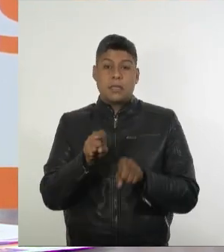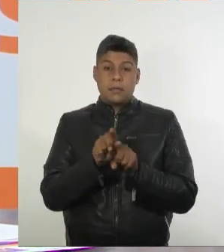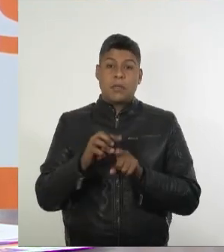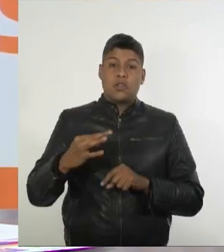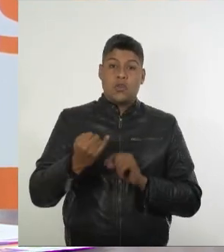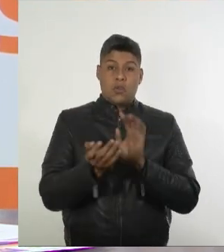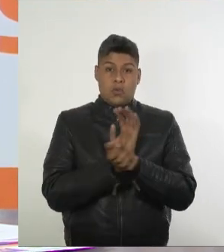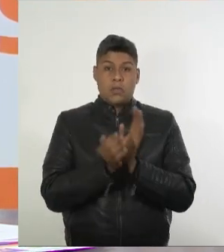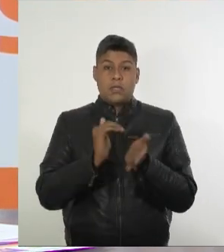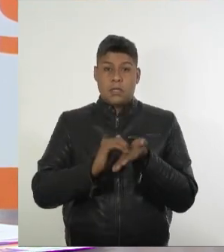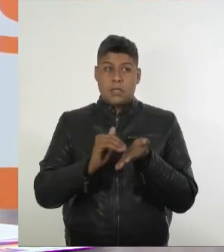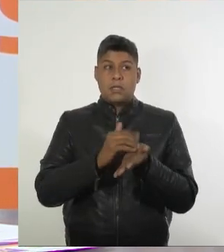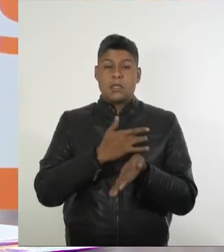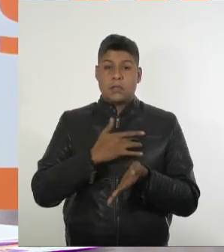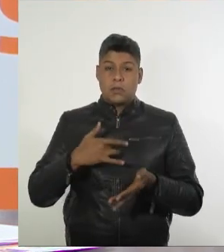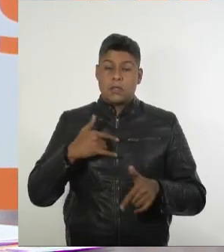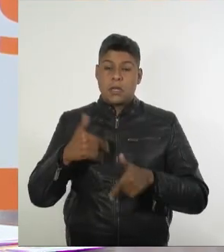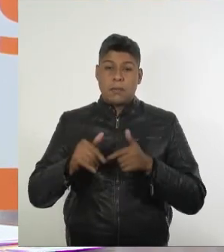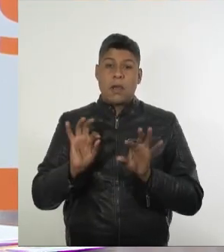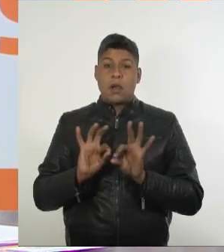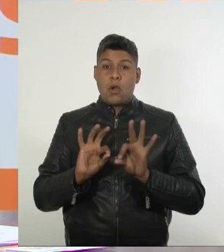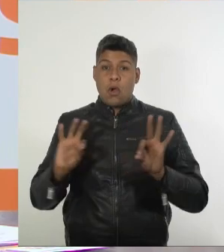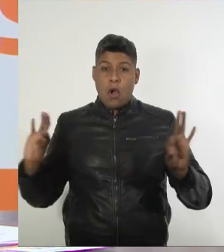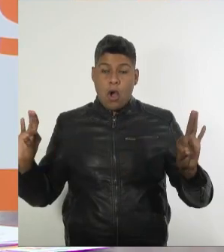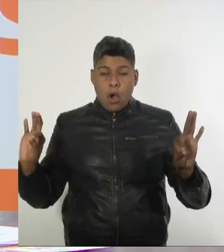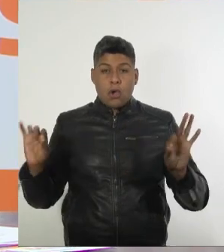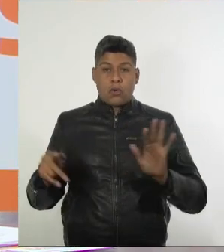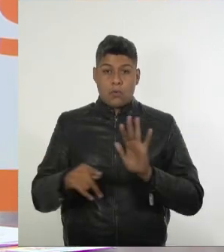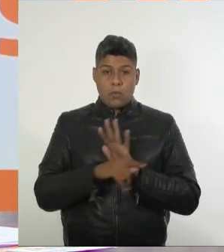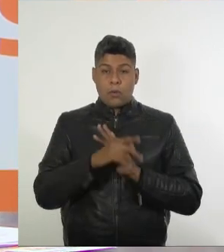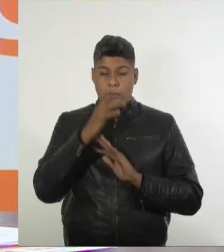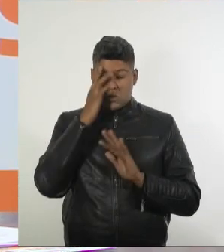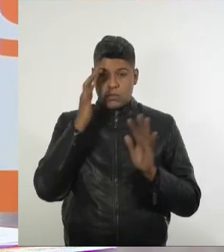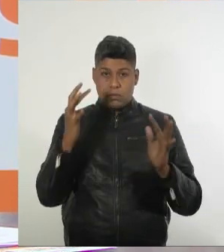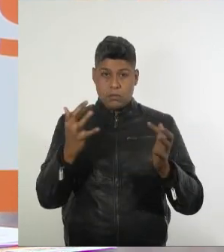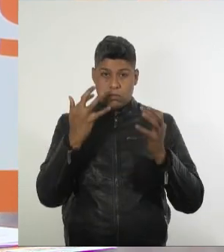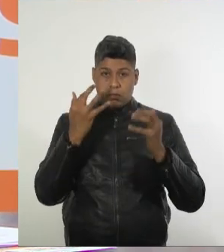toda a nossa equipe da Secretaria de Saúde, que tem feito um trabalho fantástico, reconhecido pela população de São Paulo. Tenham todos boa tarde.